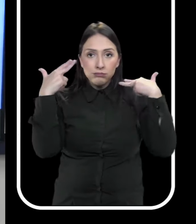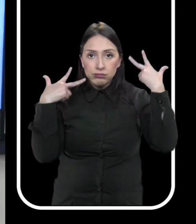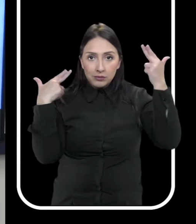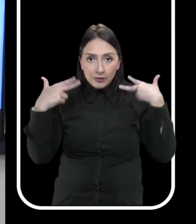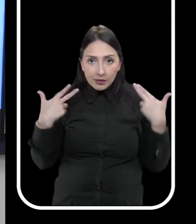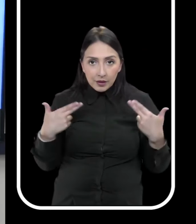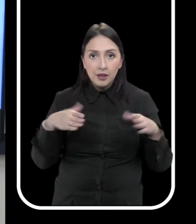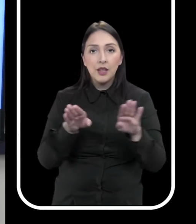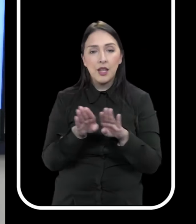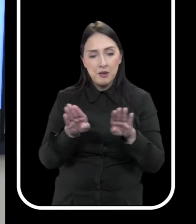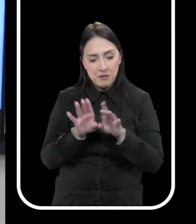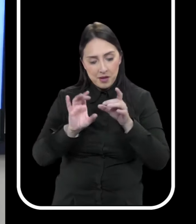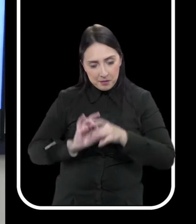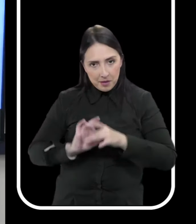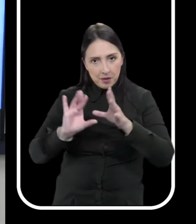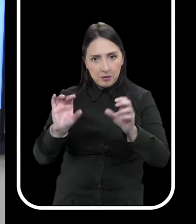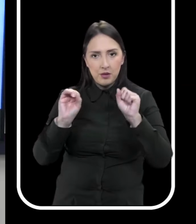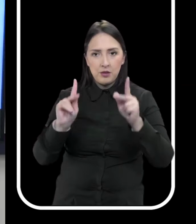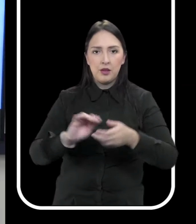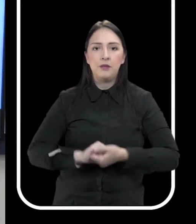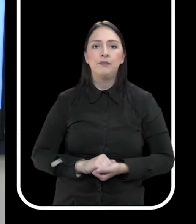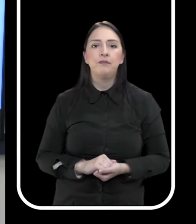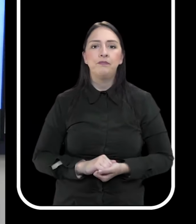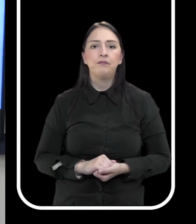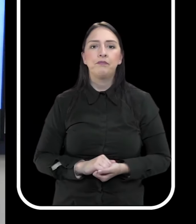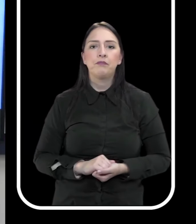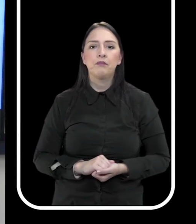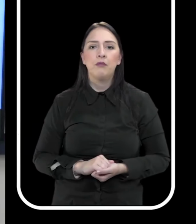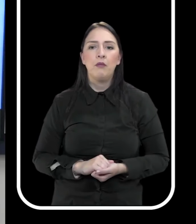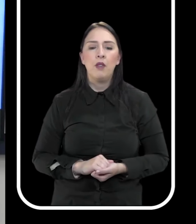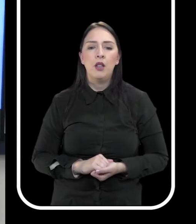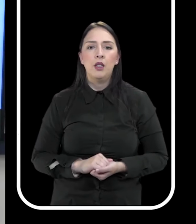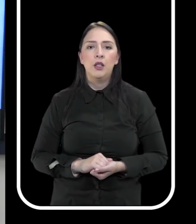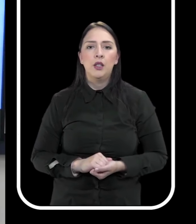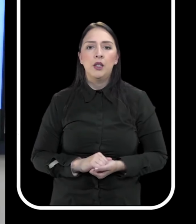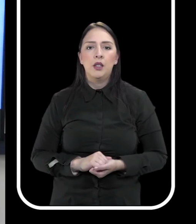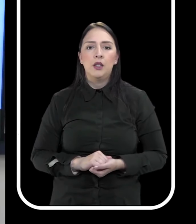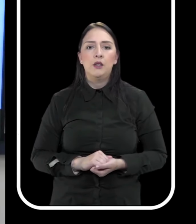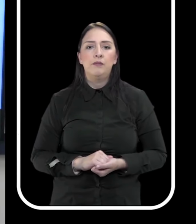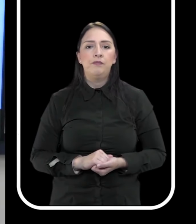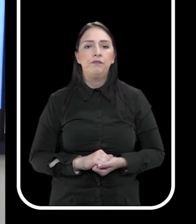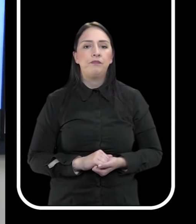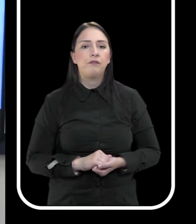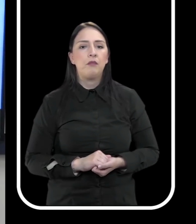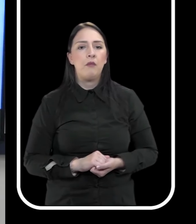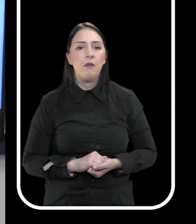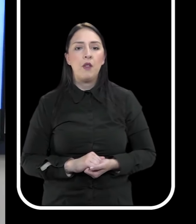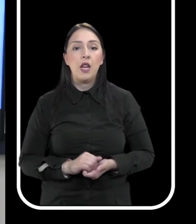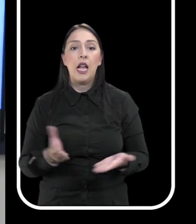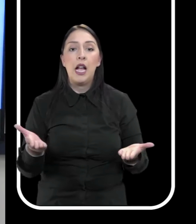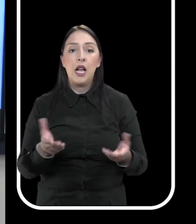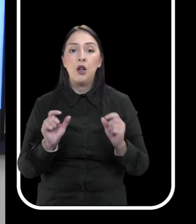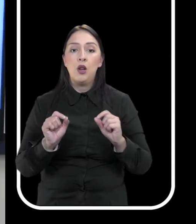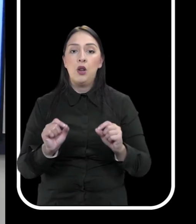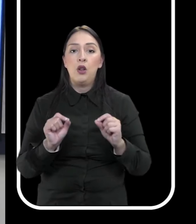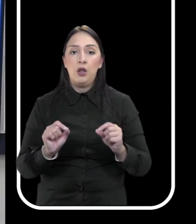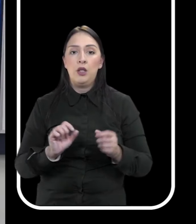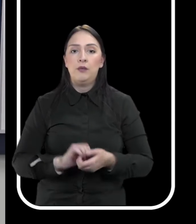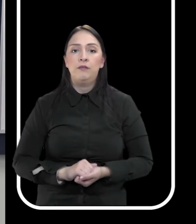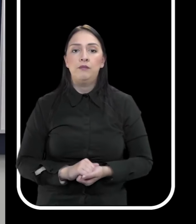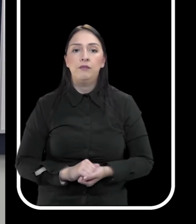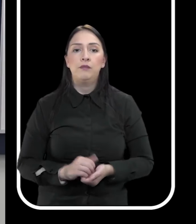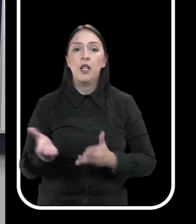simulação me permite fazer isso também, correto? Muito bem. Então, nesse caso, vamos fazer